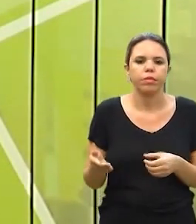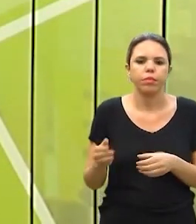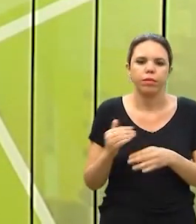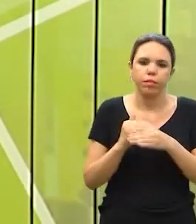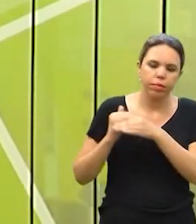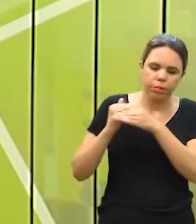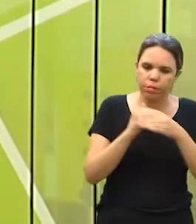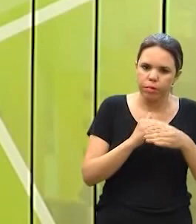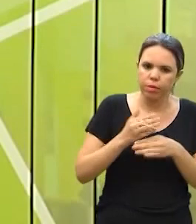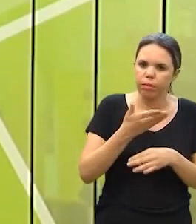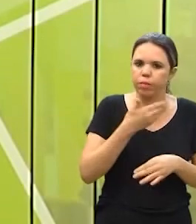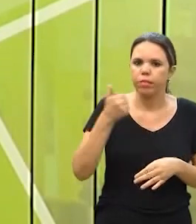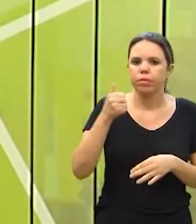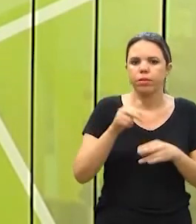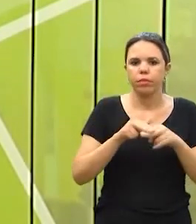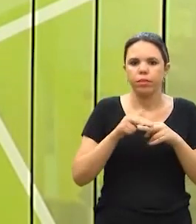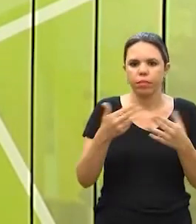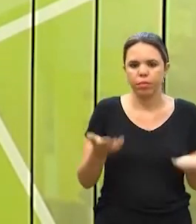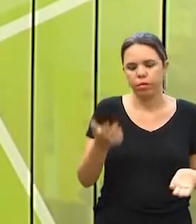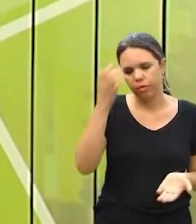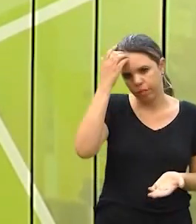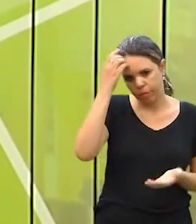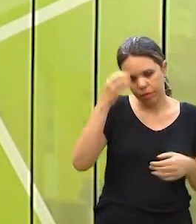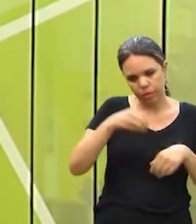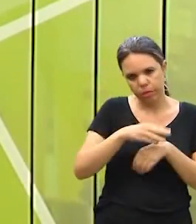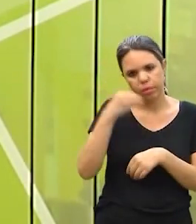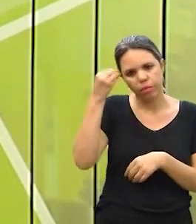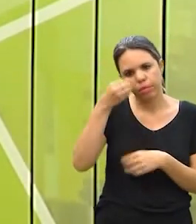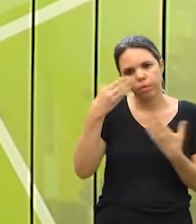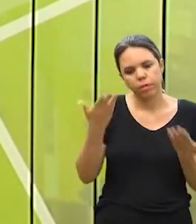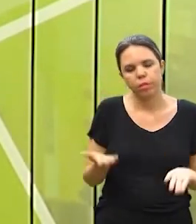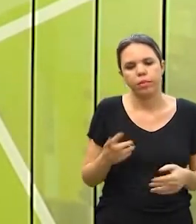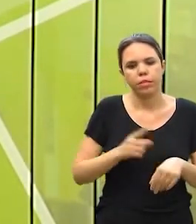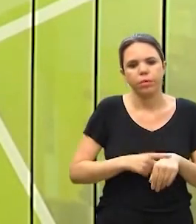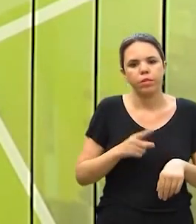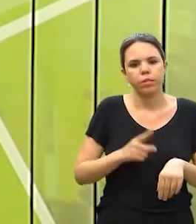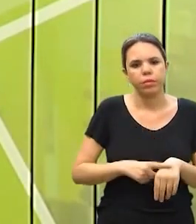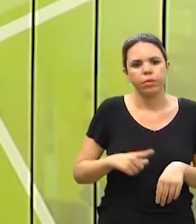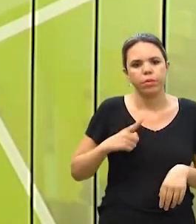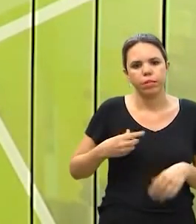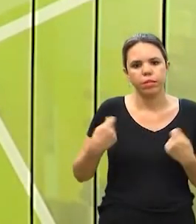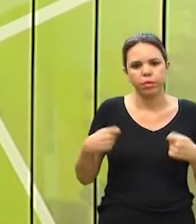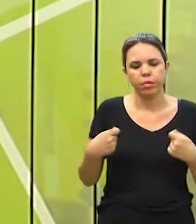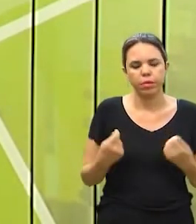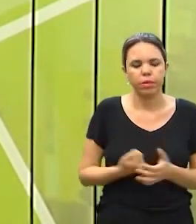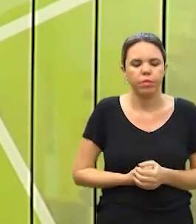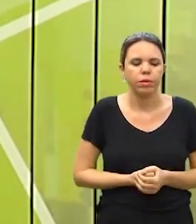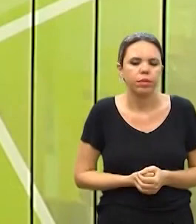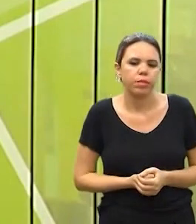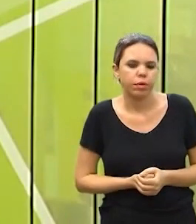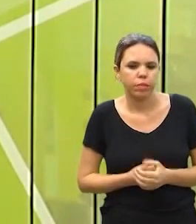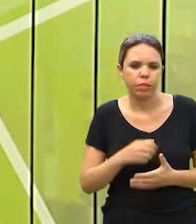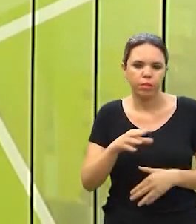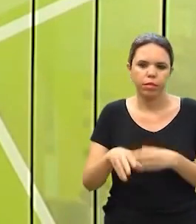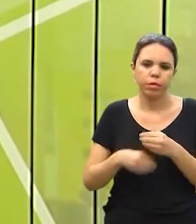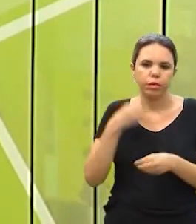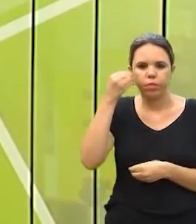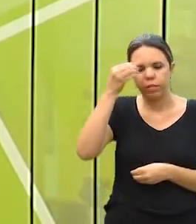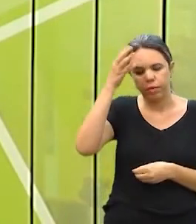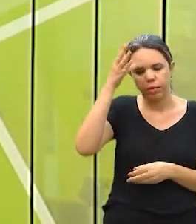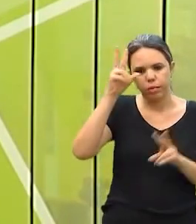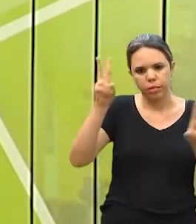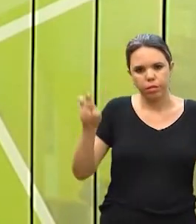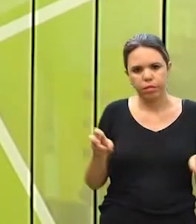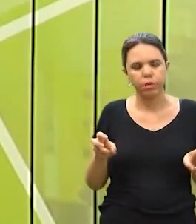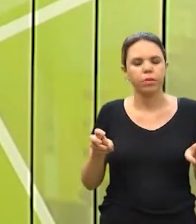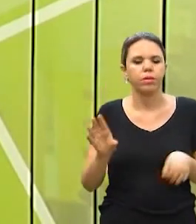e aprimoramento, justamente para levar esse conhecimento em um momento em que a gente está precisando atualizar os conhecimentos sobre